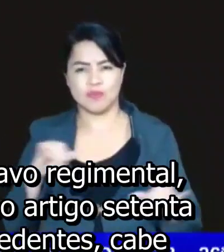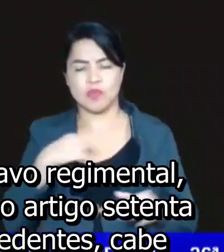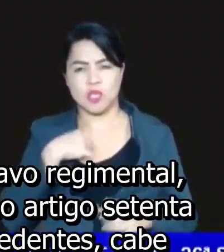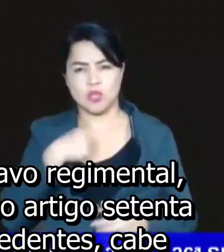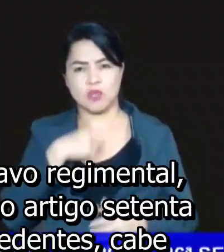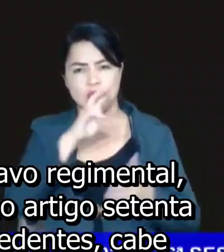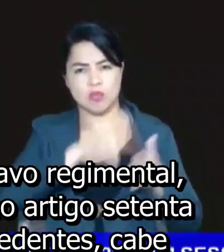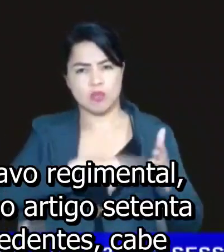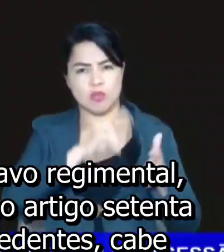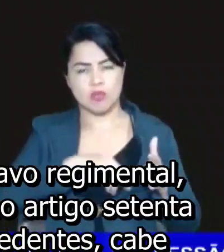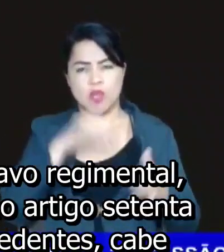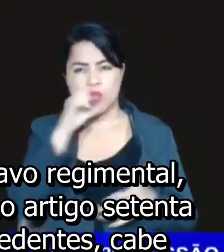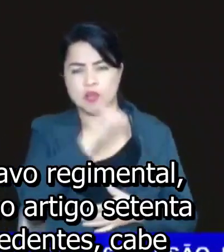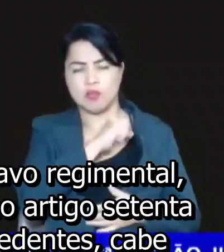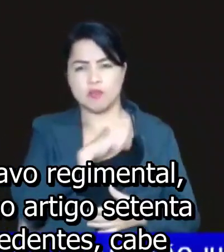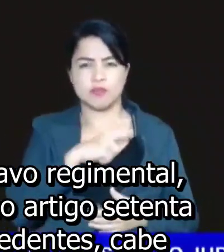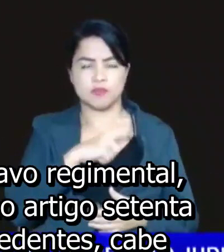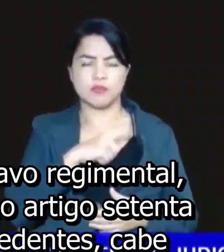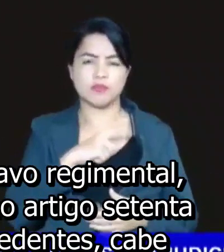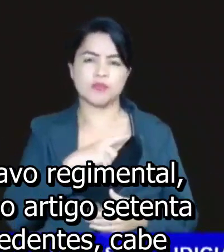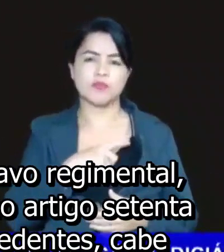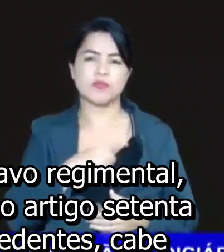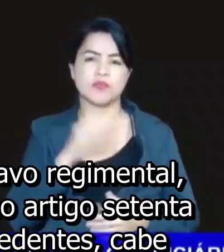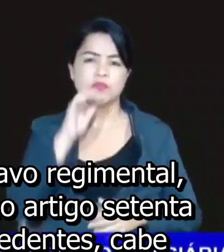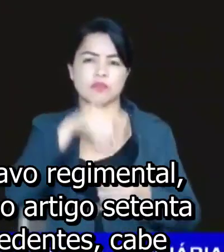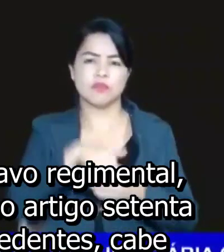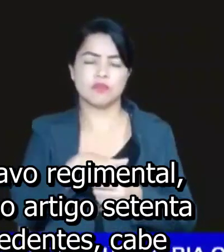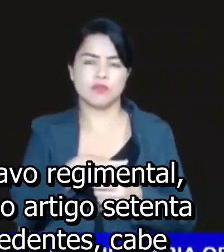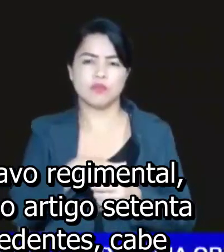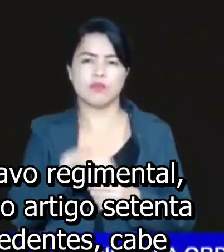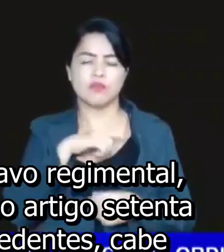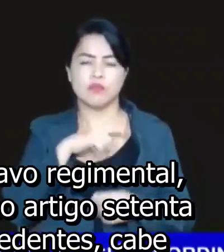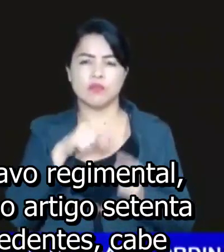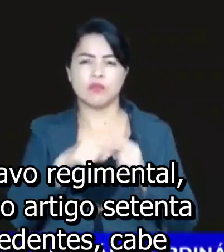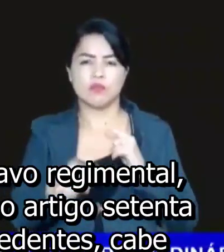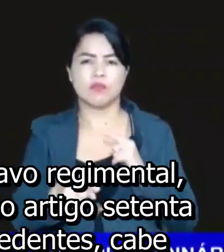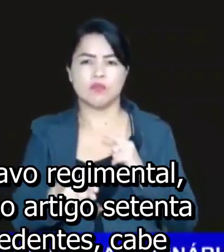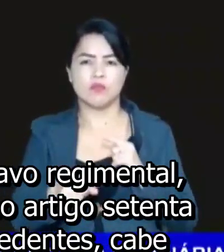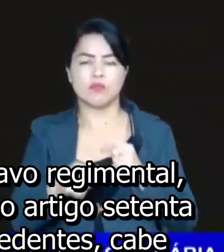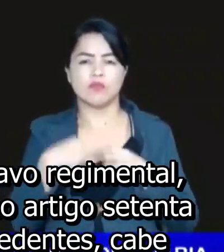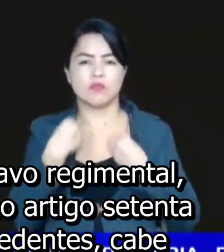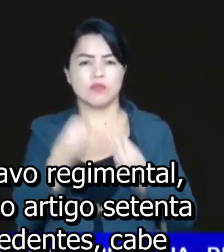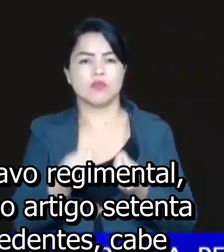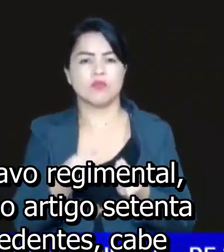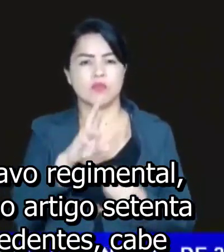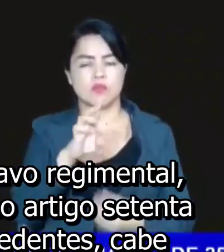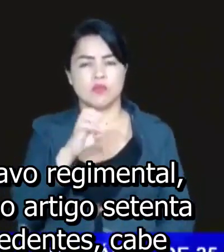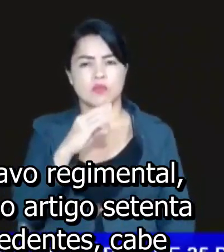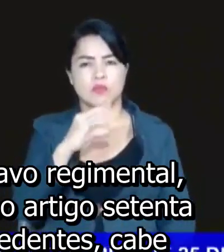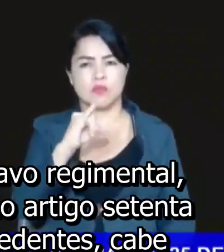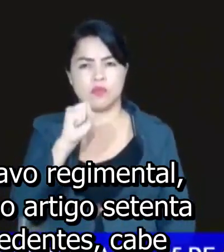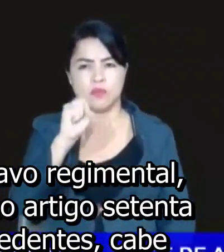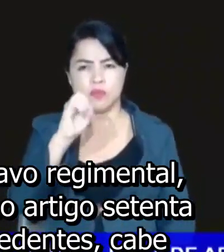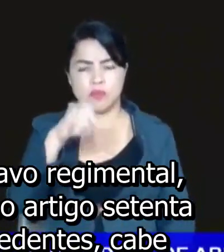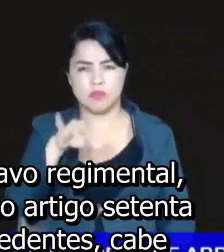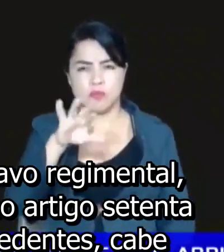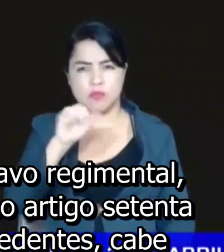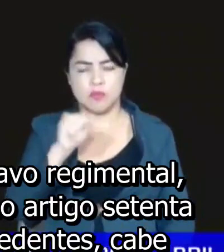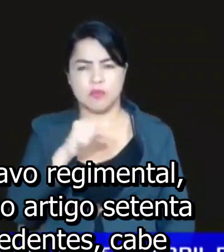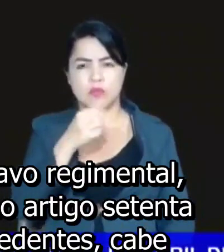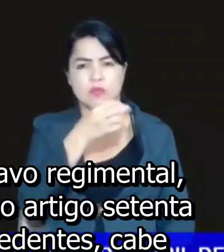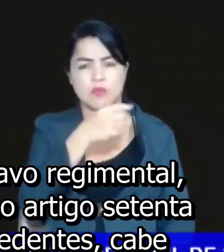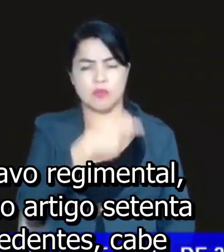ler a emenda sucinta, eleitoral, agravo regimental, descabimento de ação rescisória, representação fundada no artigo 73 da